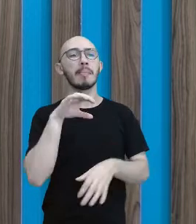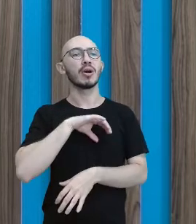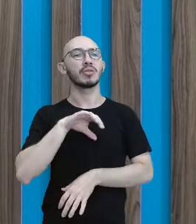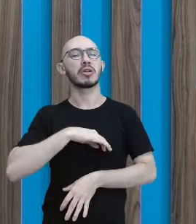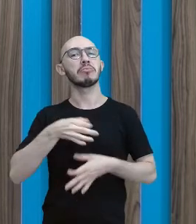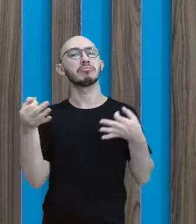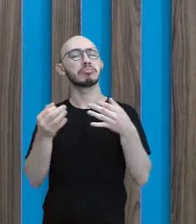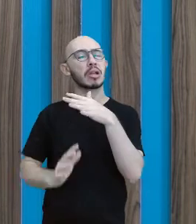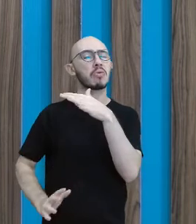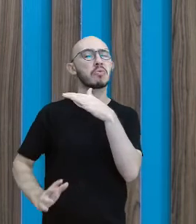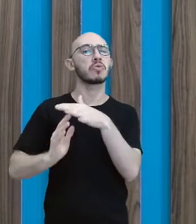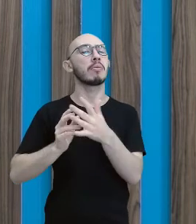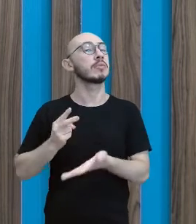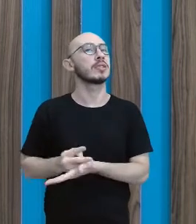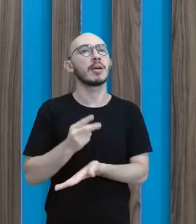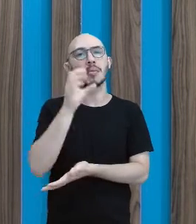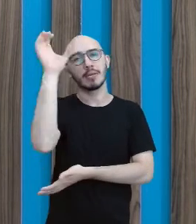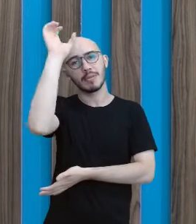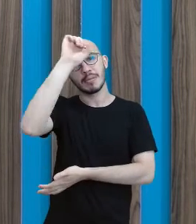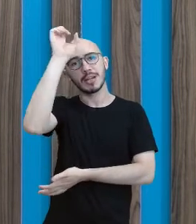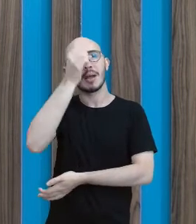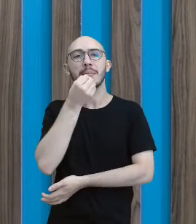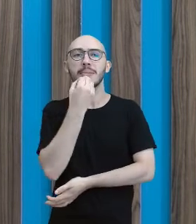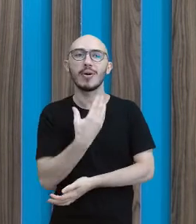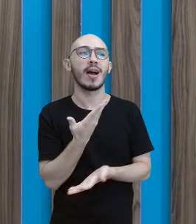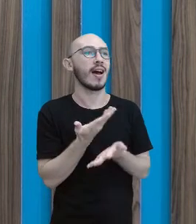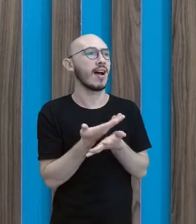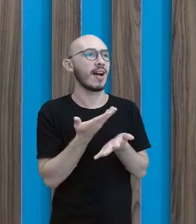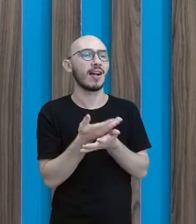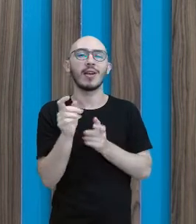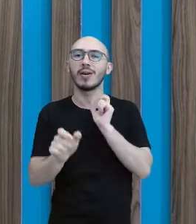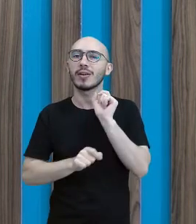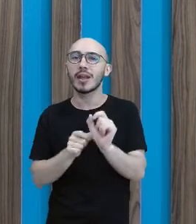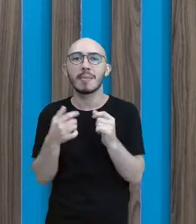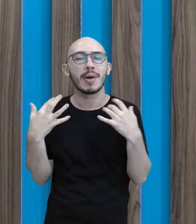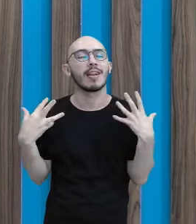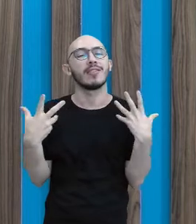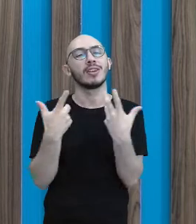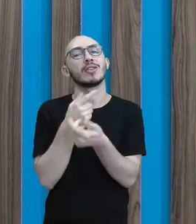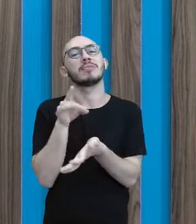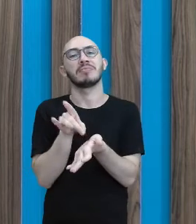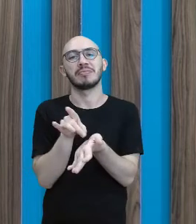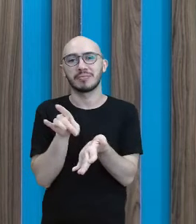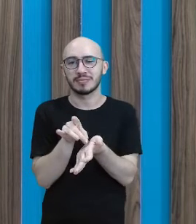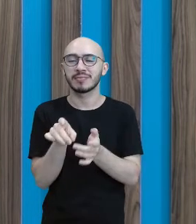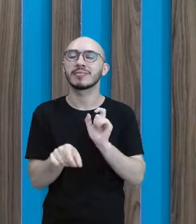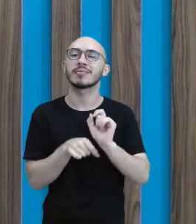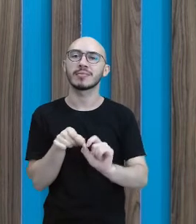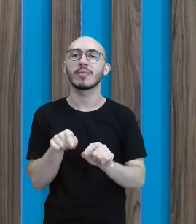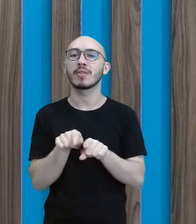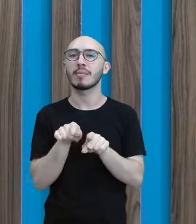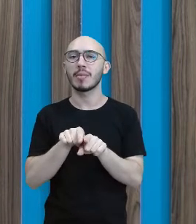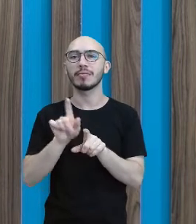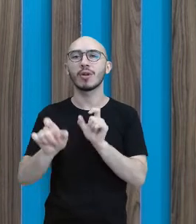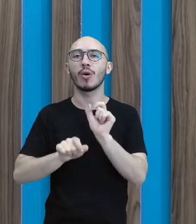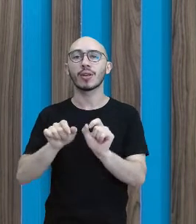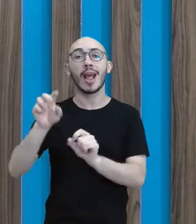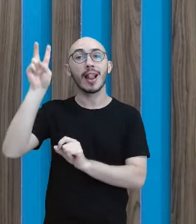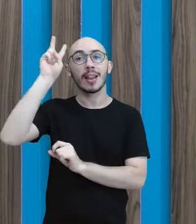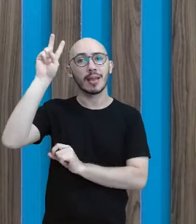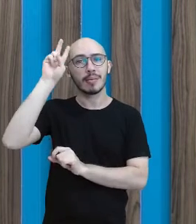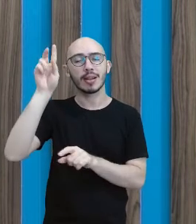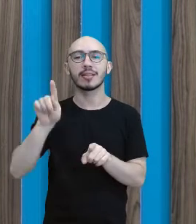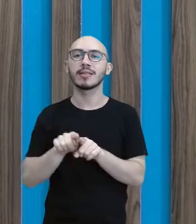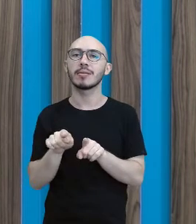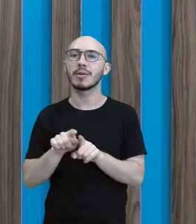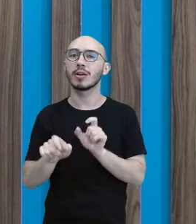top é sempre bom aprender. E realmente essa aula está sendo maravilhoso, um rememorar,